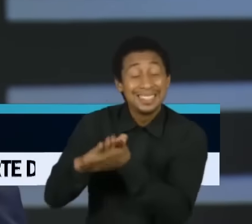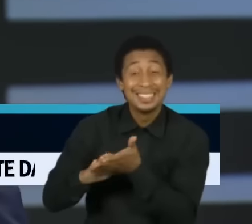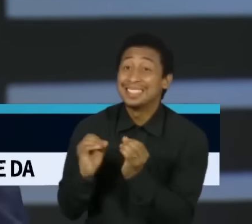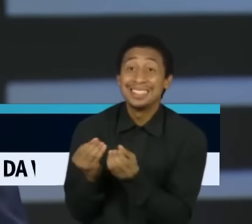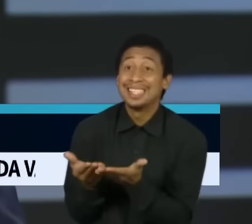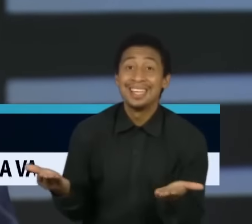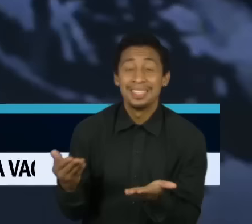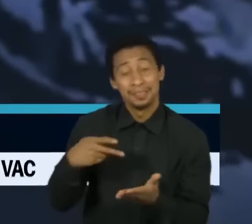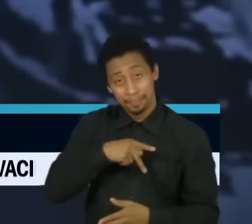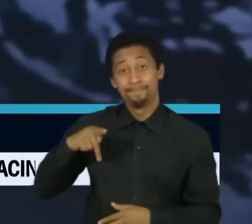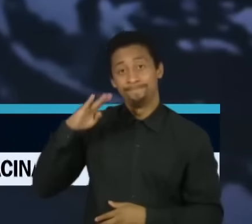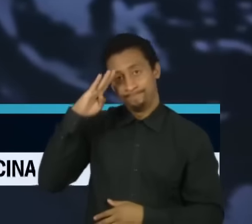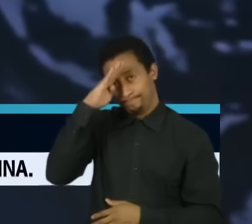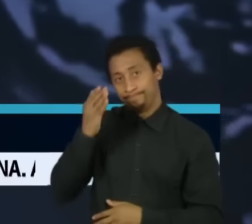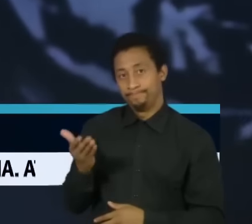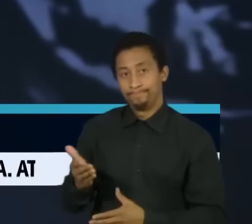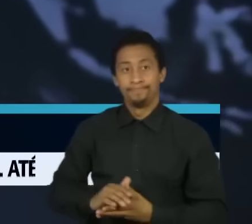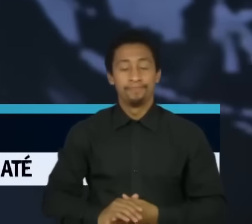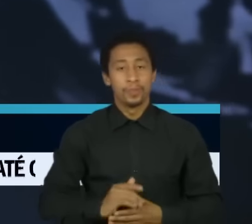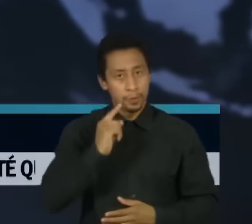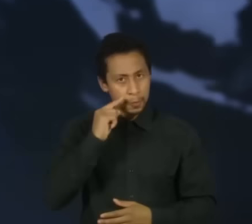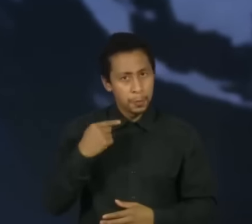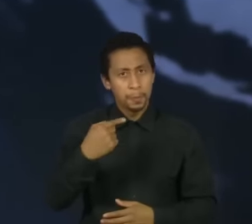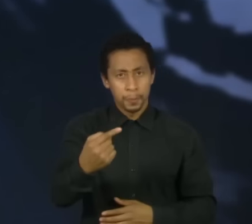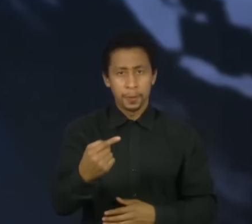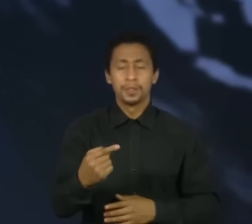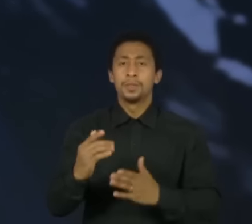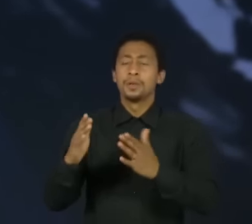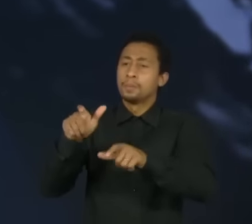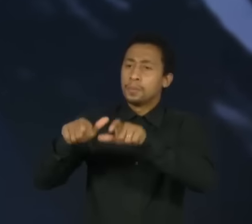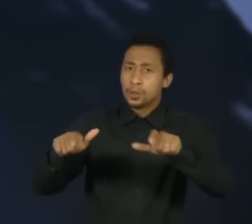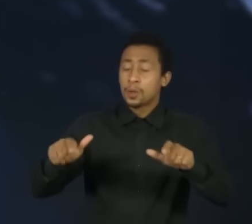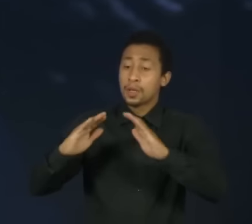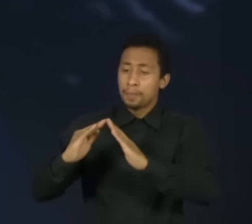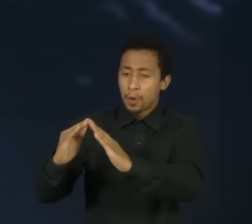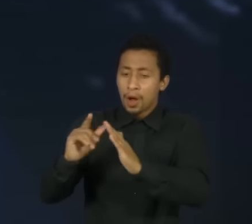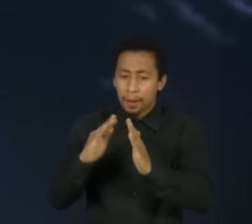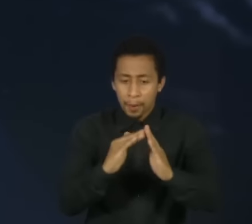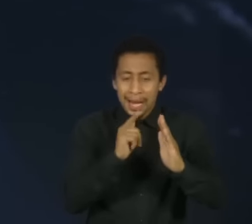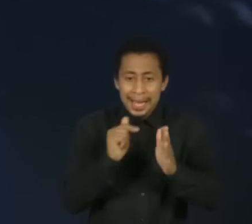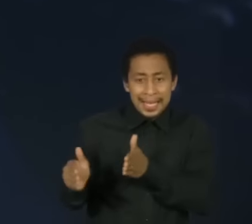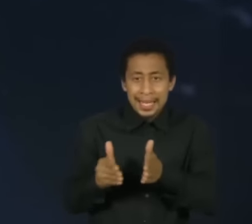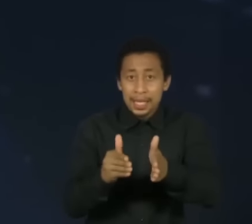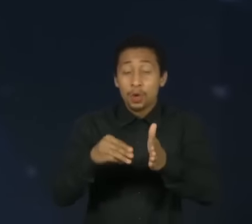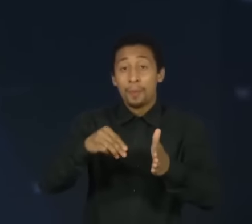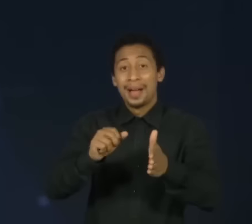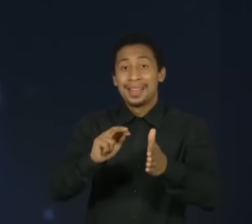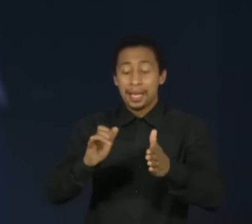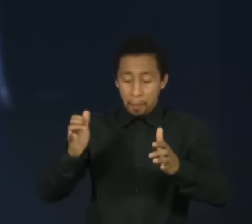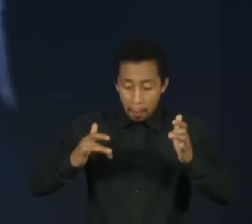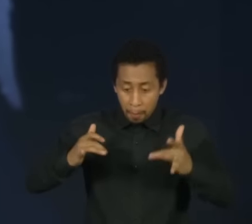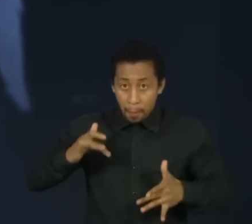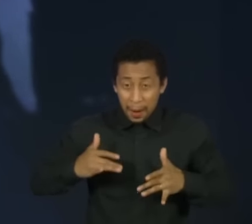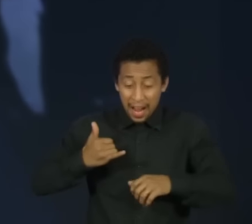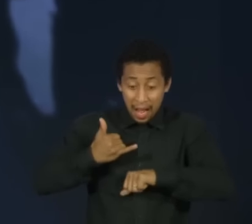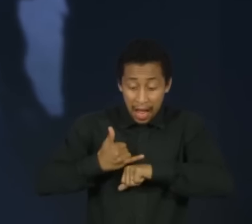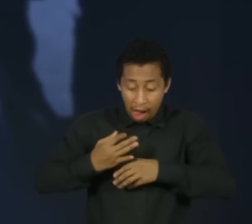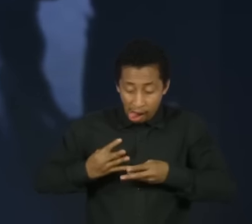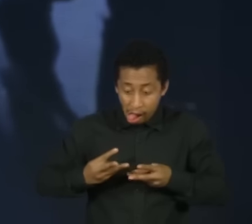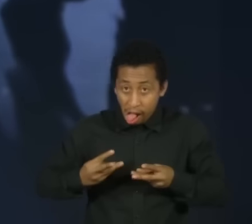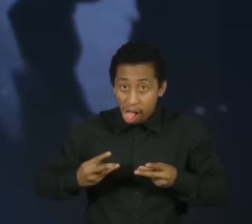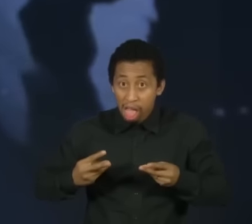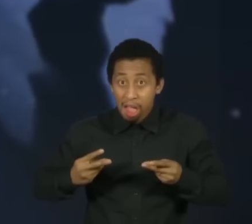Bolsonaro. E veja a seguir, moradores do Rio Madeira têm nível de mercúrio no organismo 3 vezes maior do que o